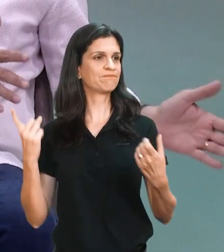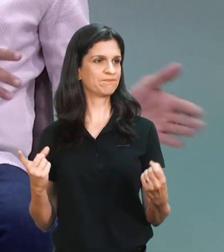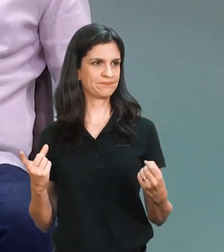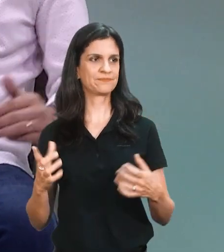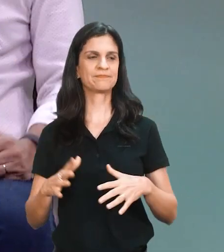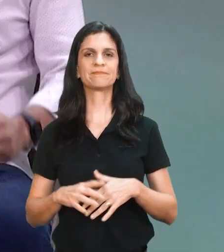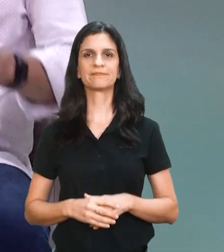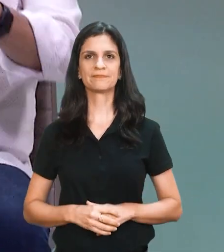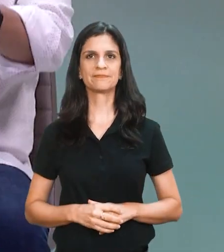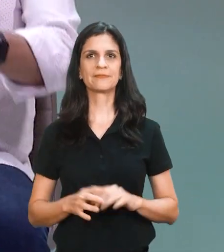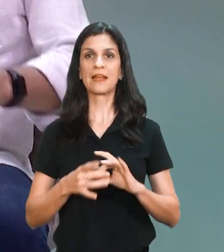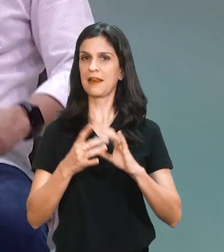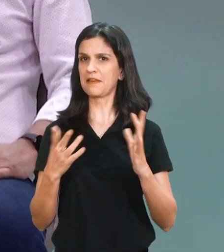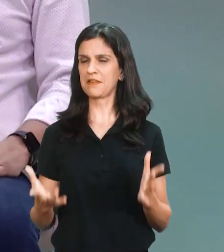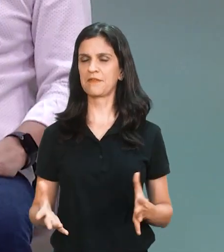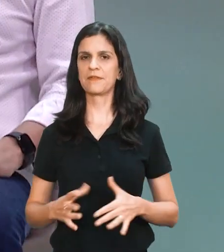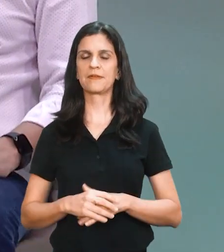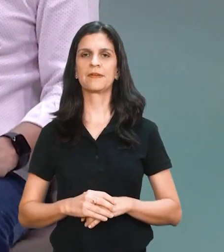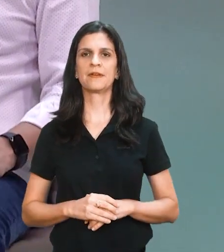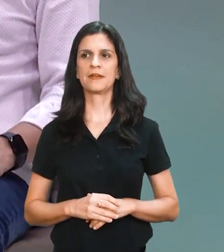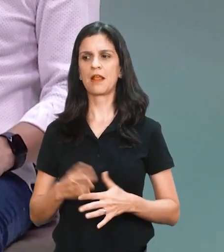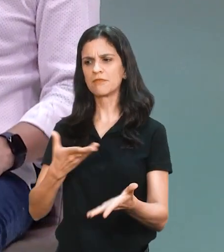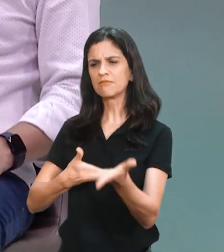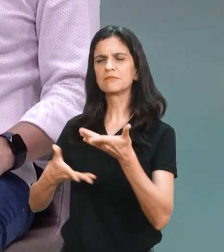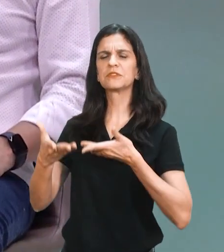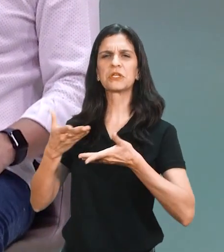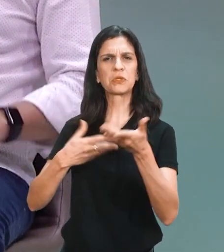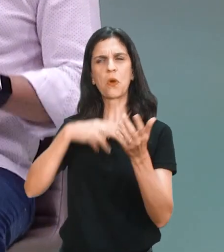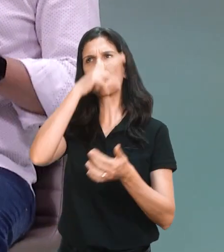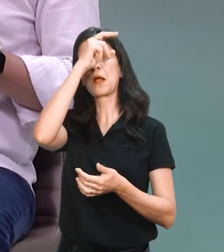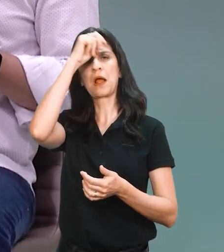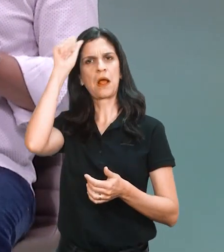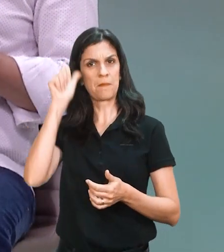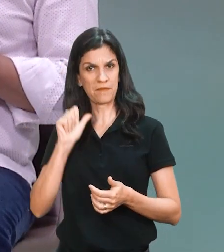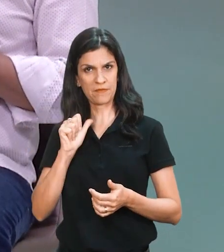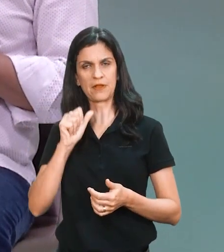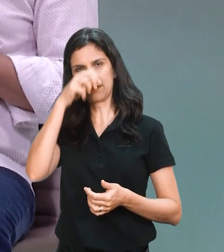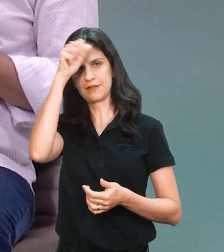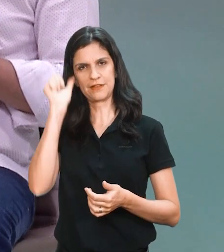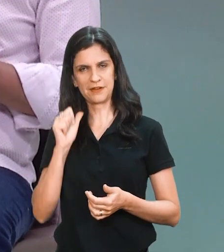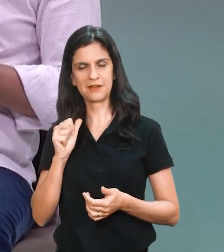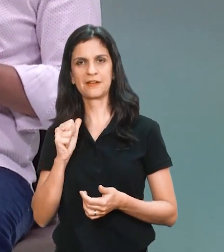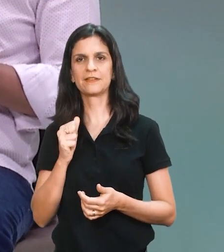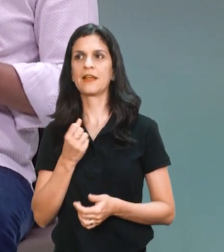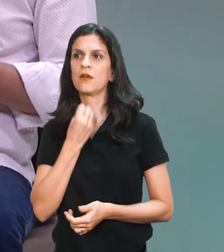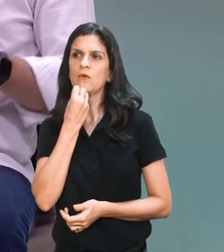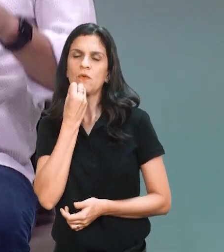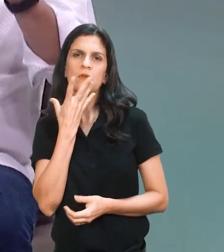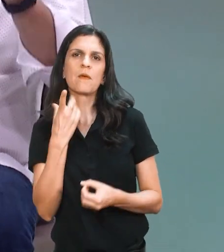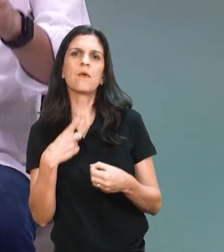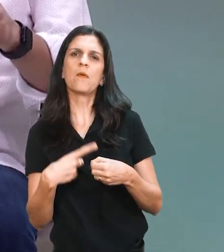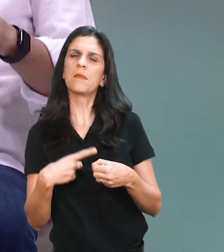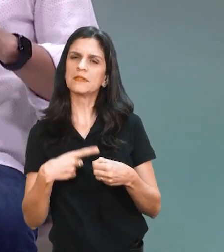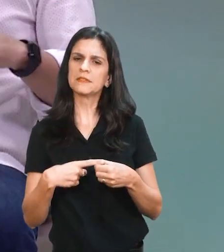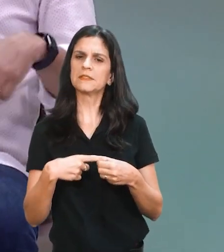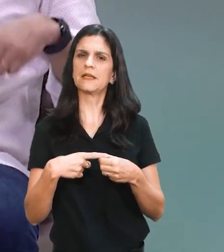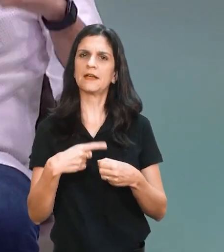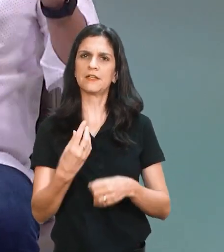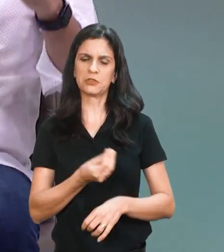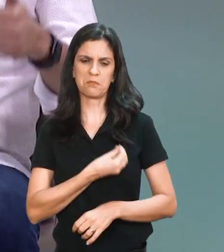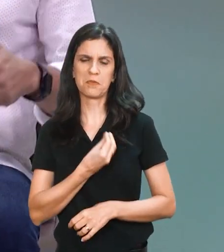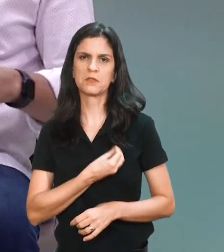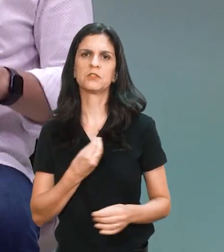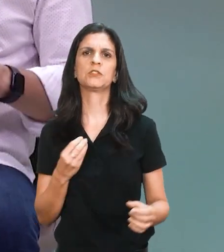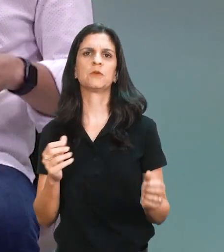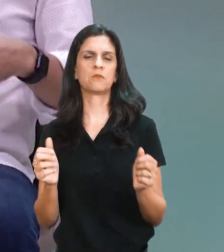na época do Marquinhos, como hoje na época da prefeita Adriane. Então, o que é bom para a cidade, eu estou junto,